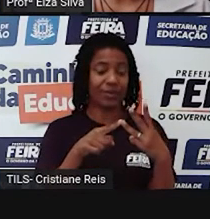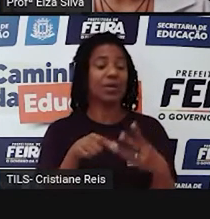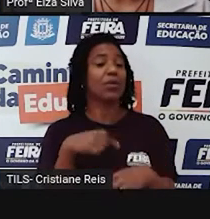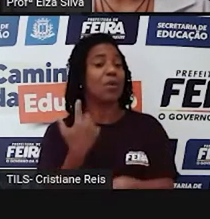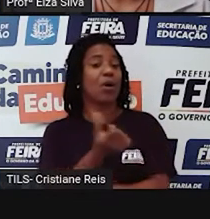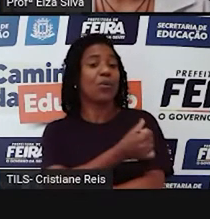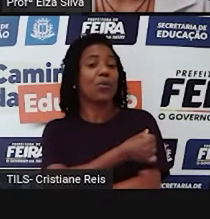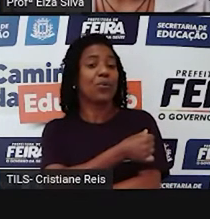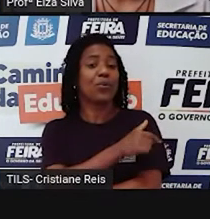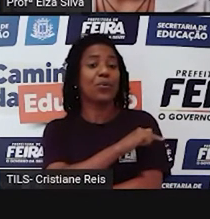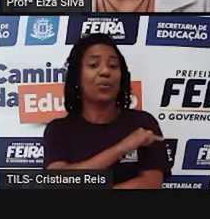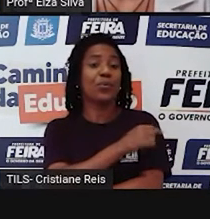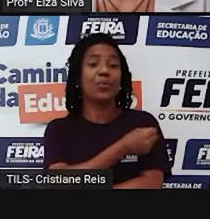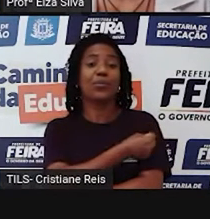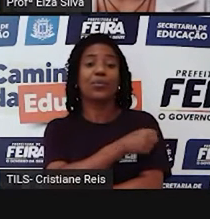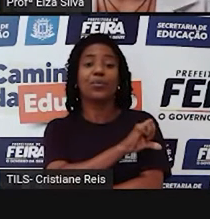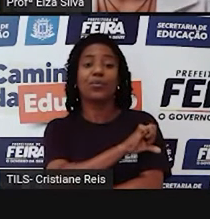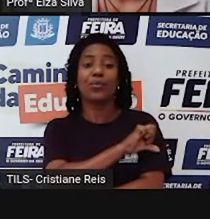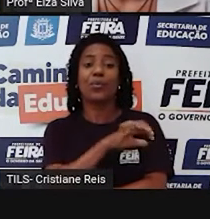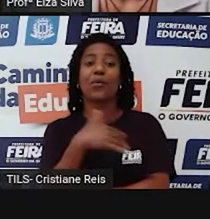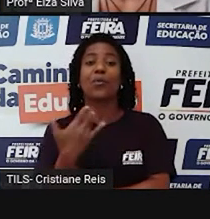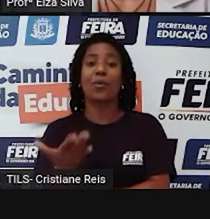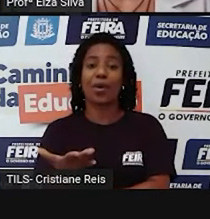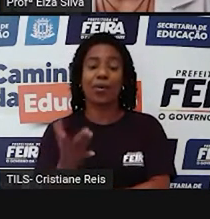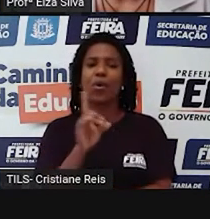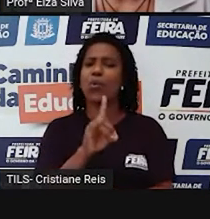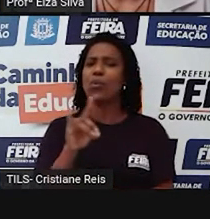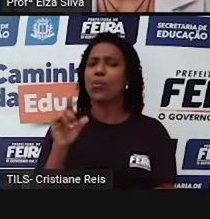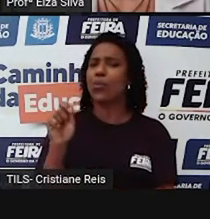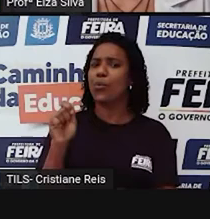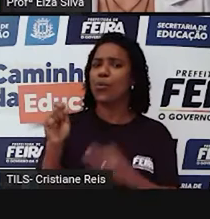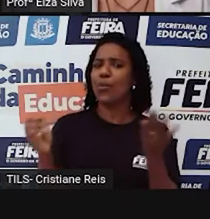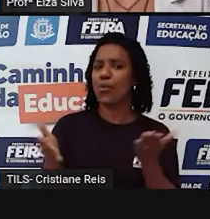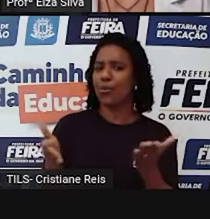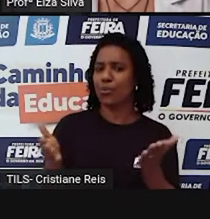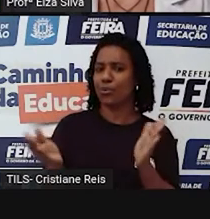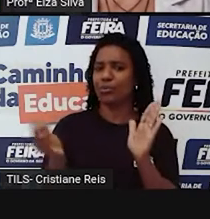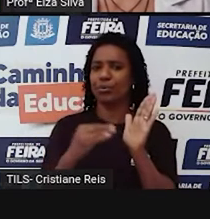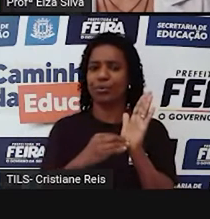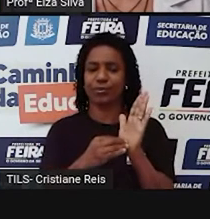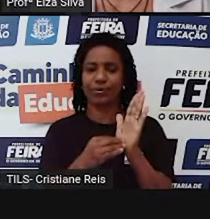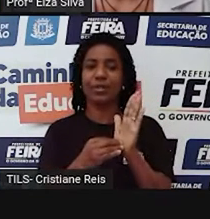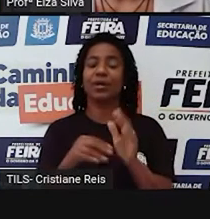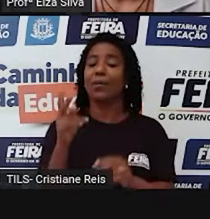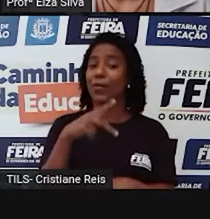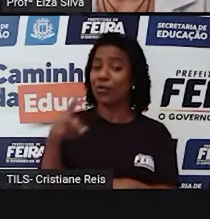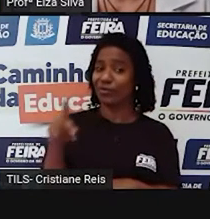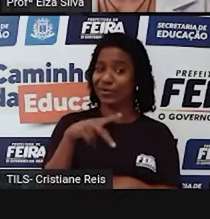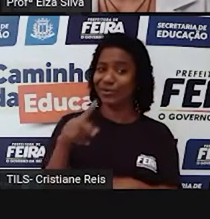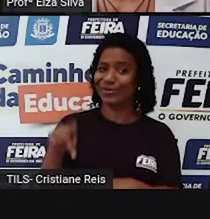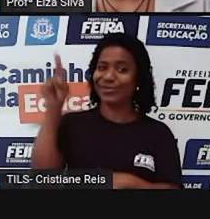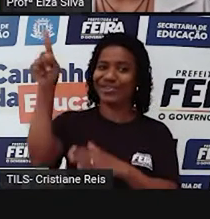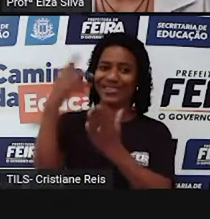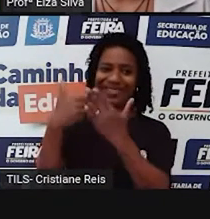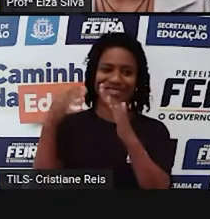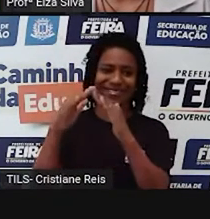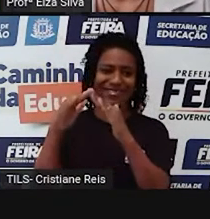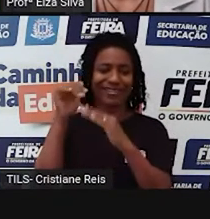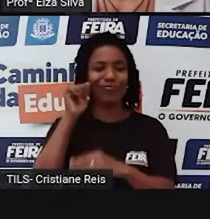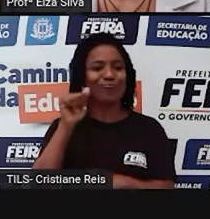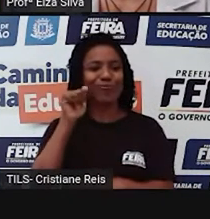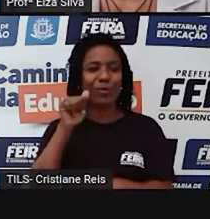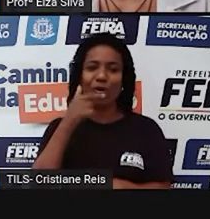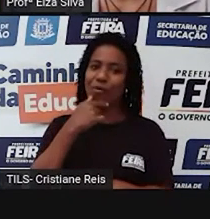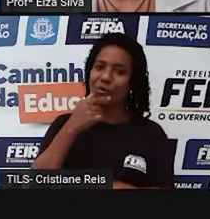a série que você estuda. Date, a data de nossa aula de hoje. And Teacher, o nome do seu professor